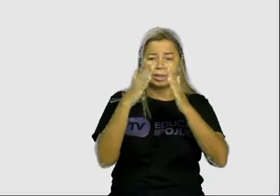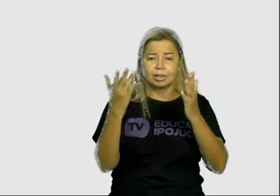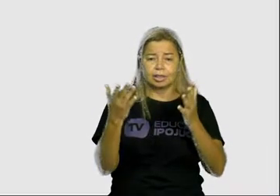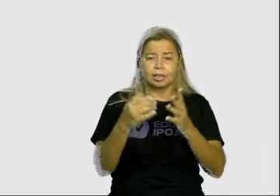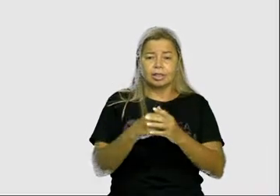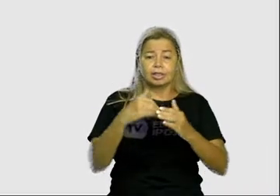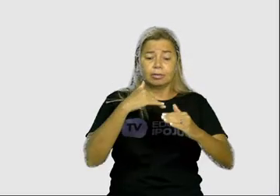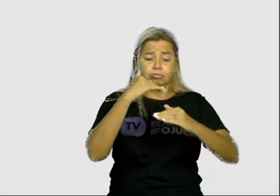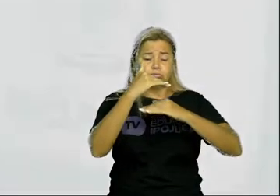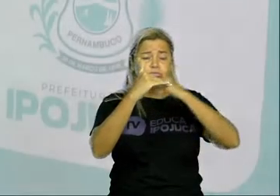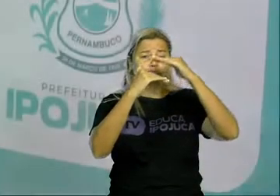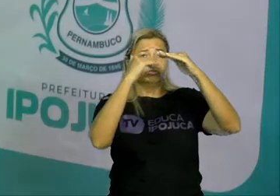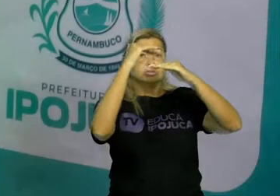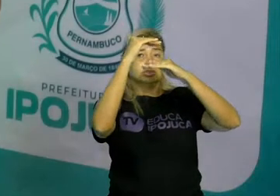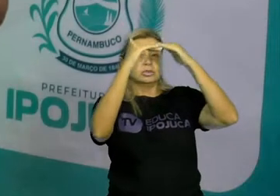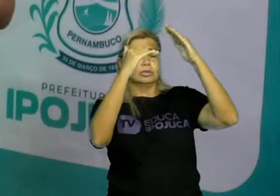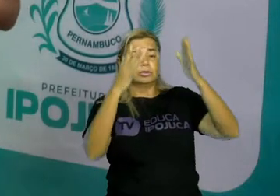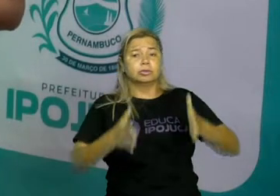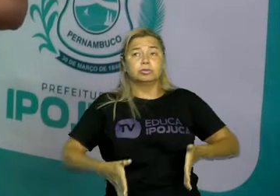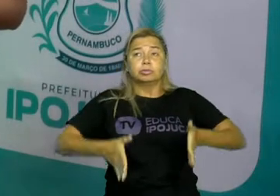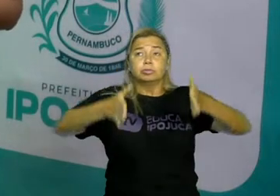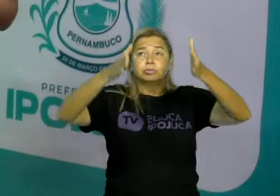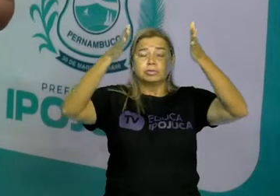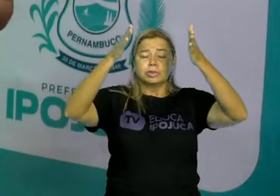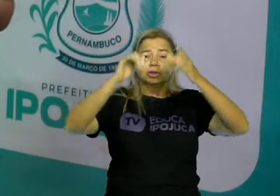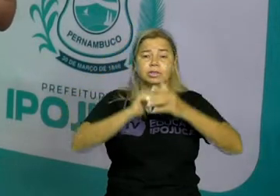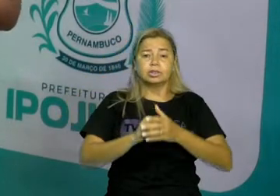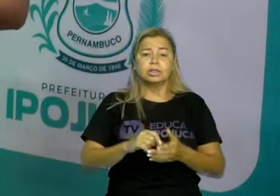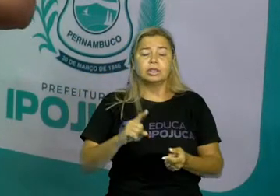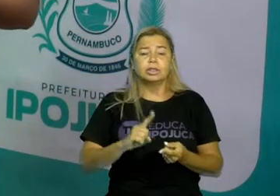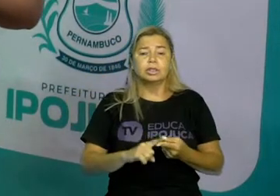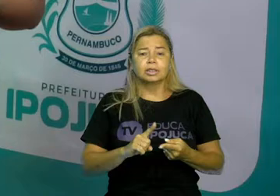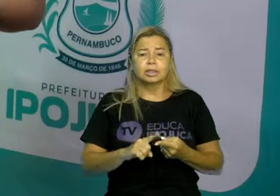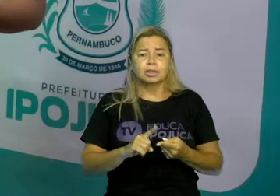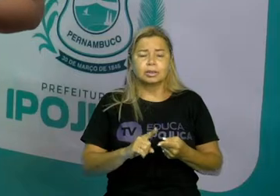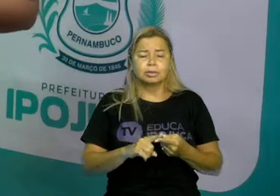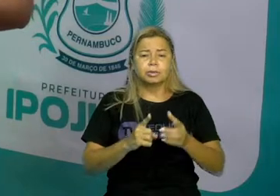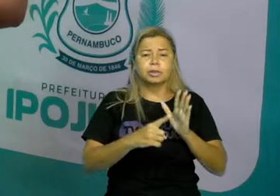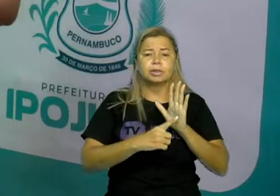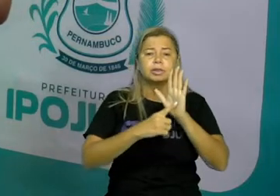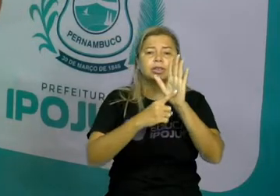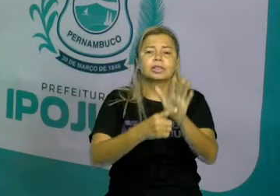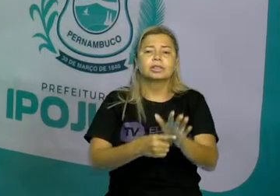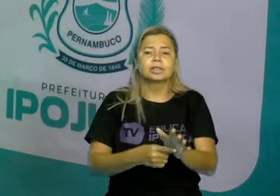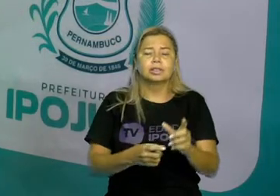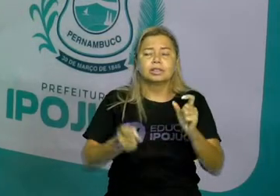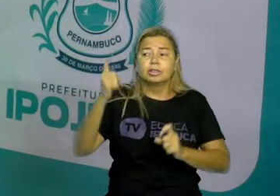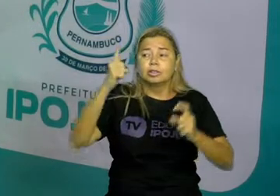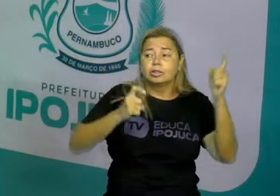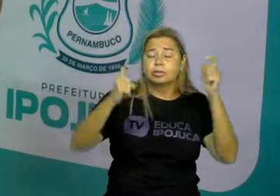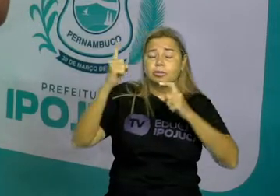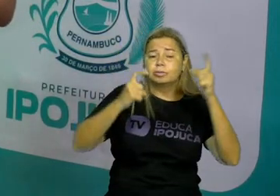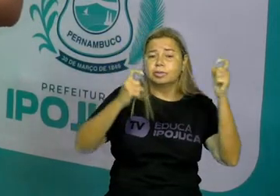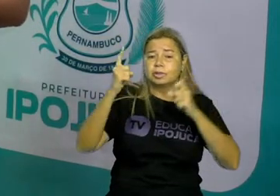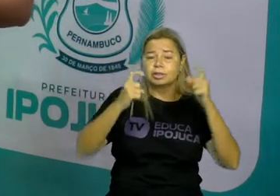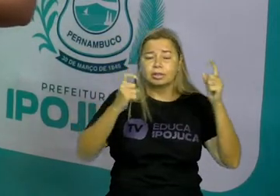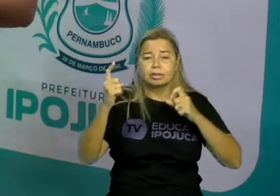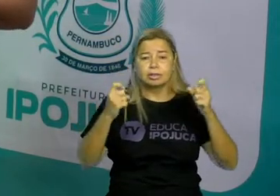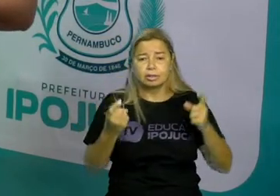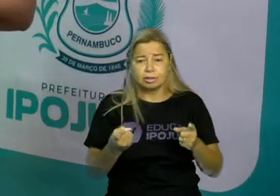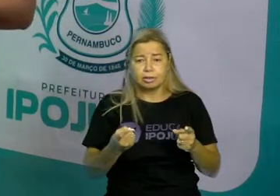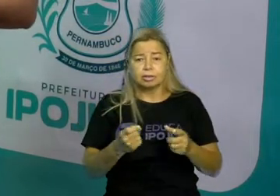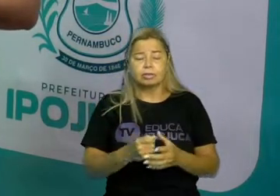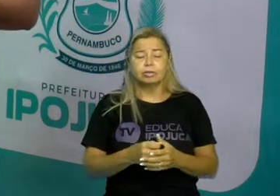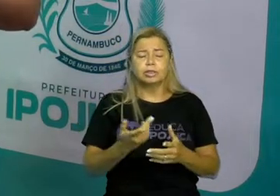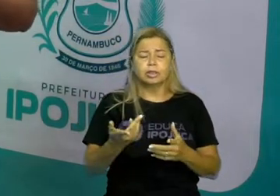muito a linha. Representa a forma também de expressão mais simples e pura, porém também a mais dinâmica